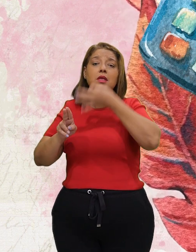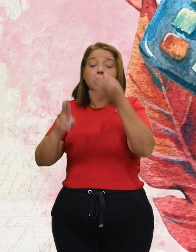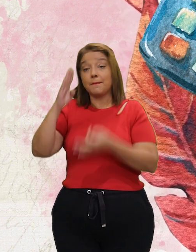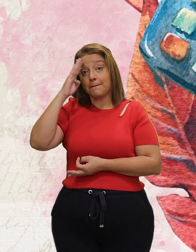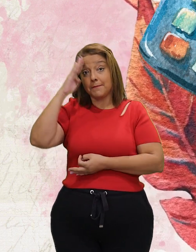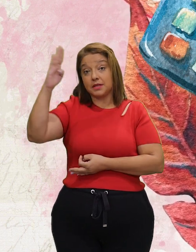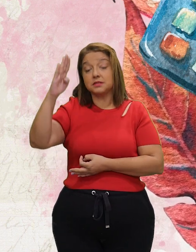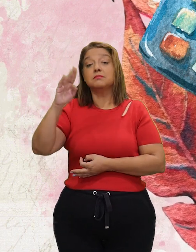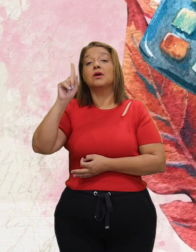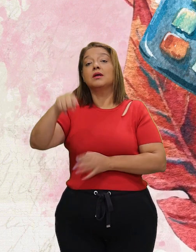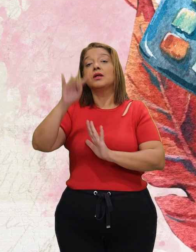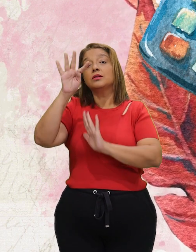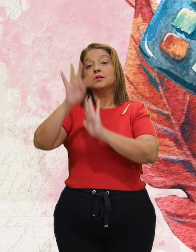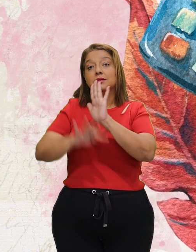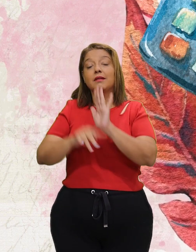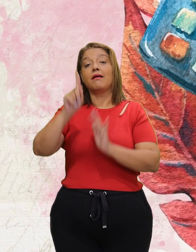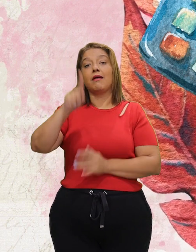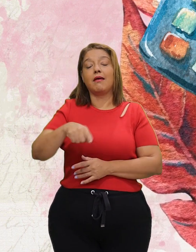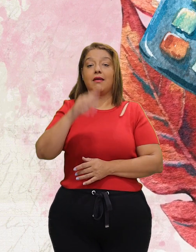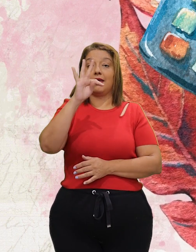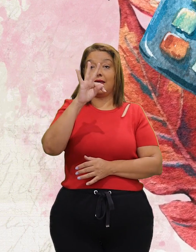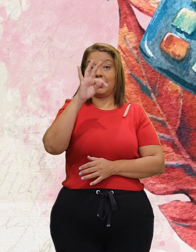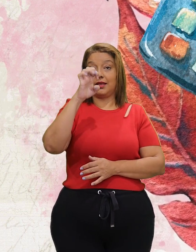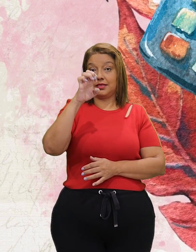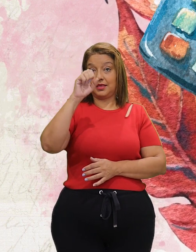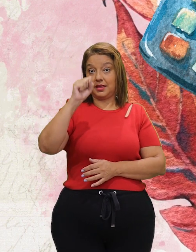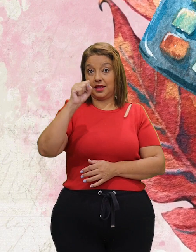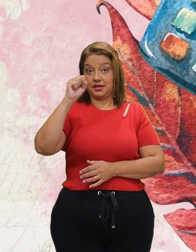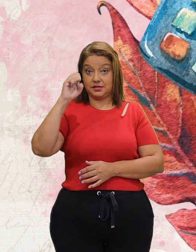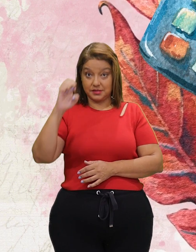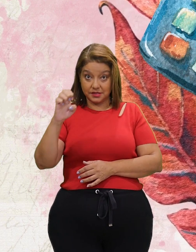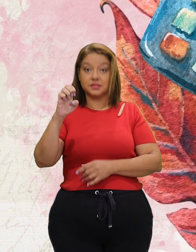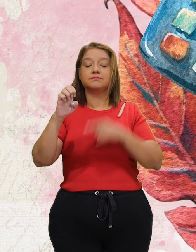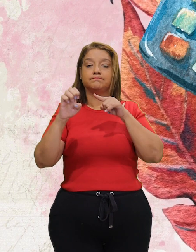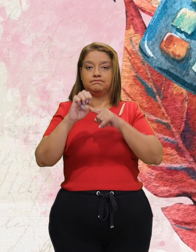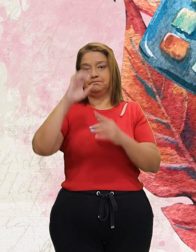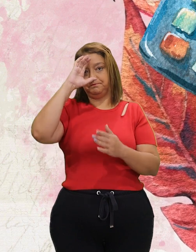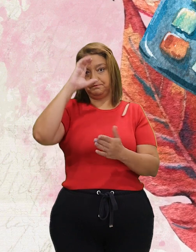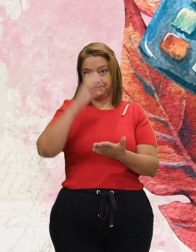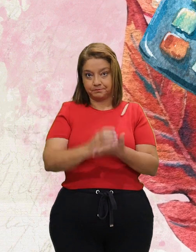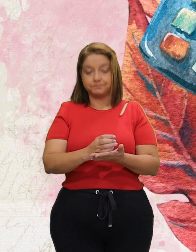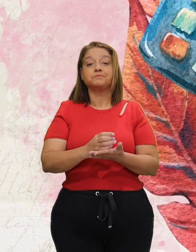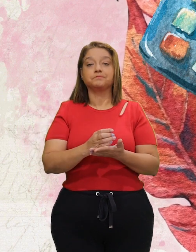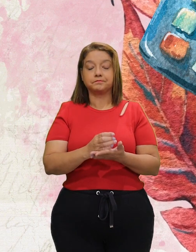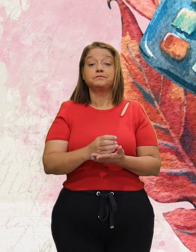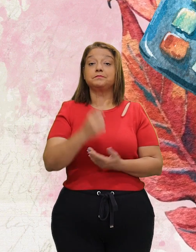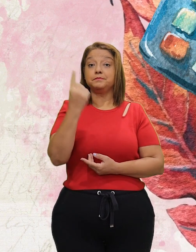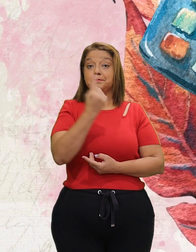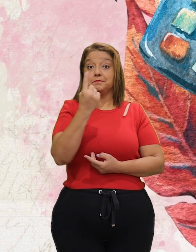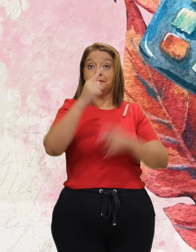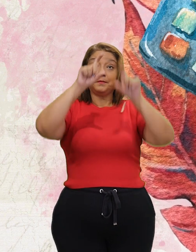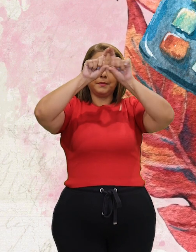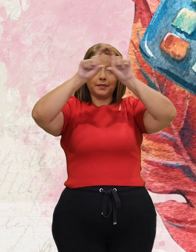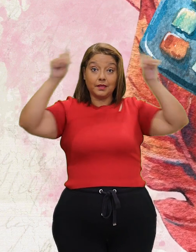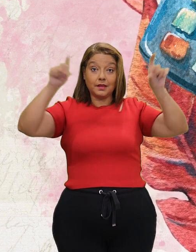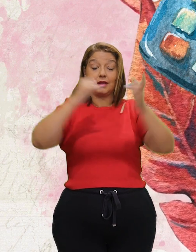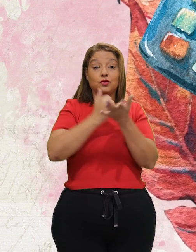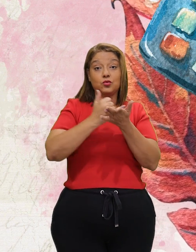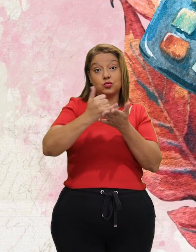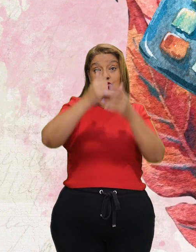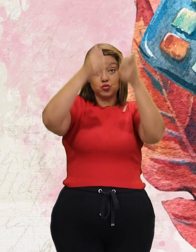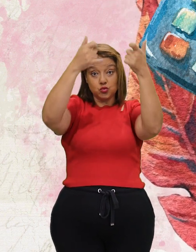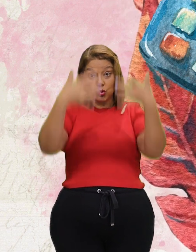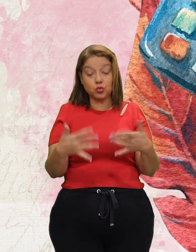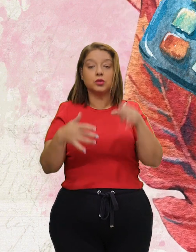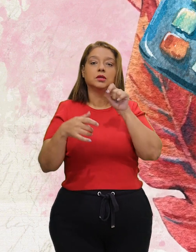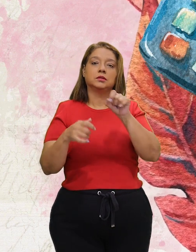texto é tese. Ou seja, no primeiro parágrafo, logo na introdução, você precisa deixar claro